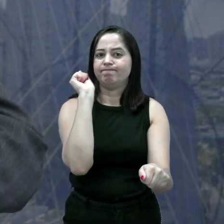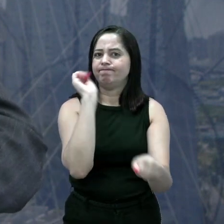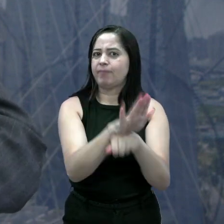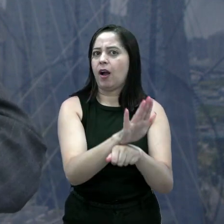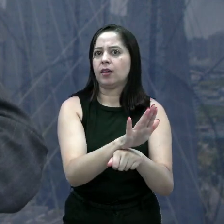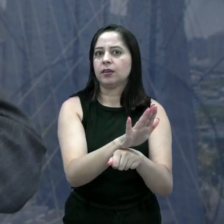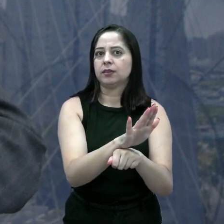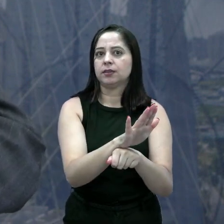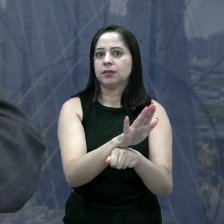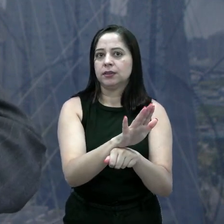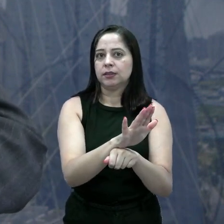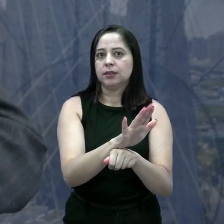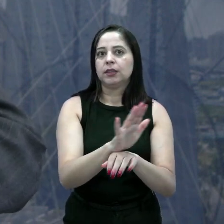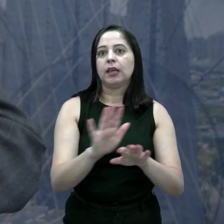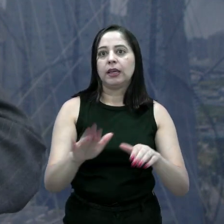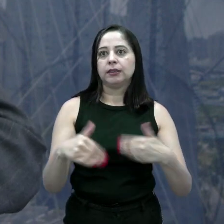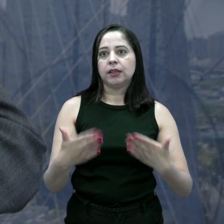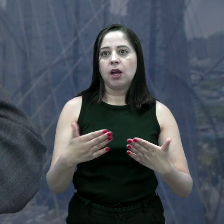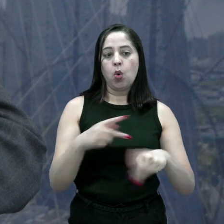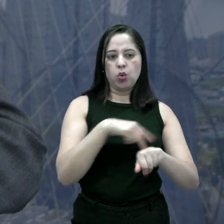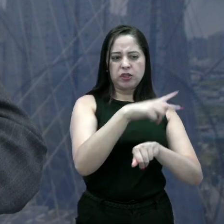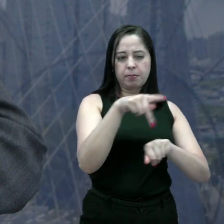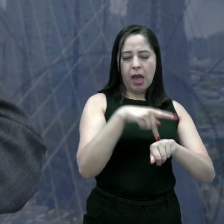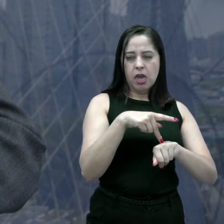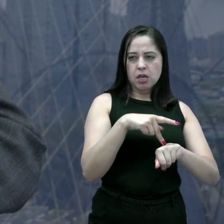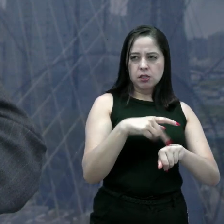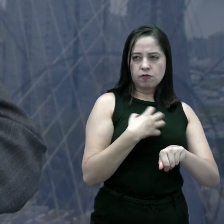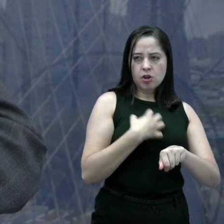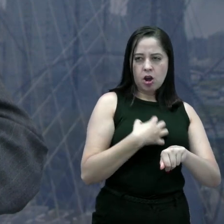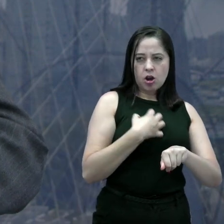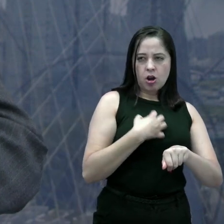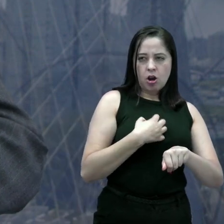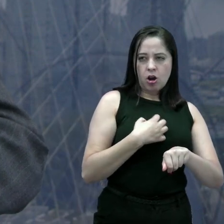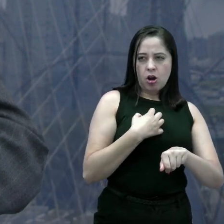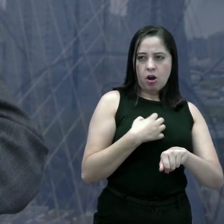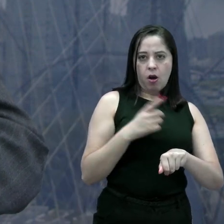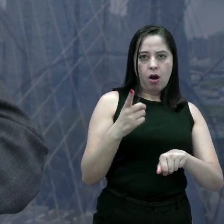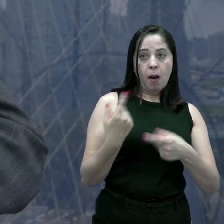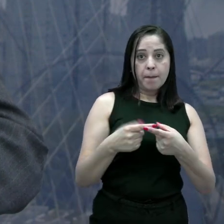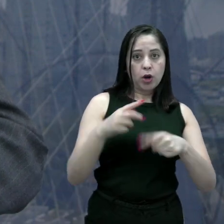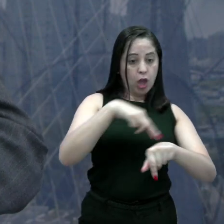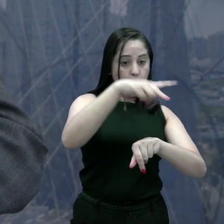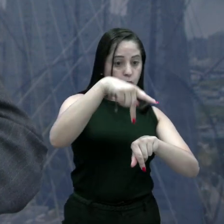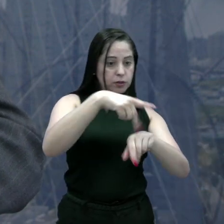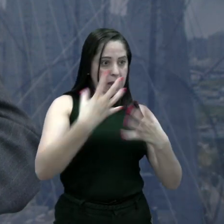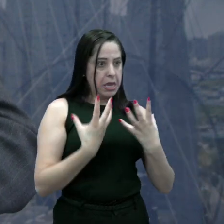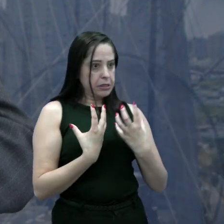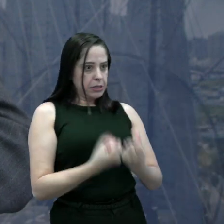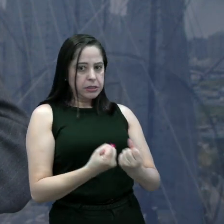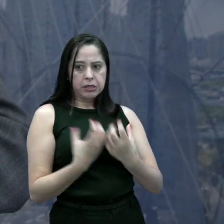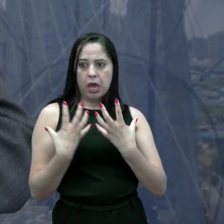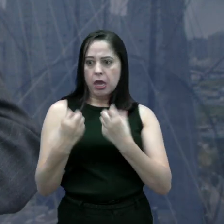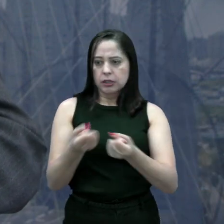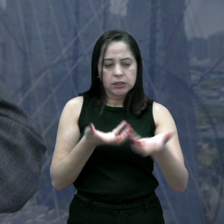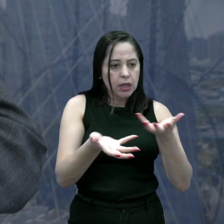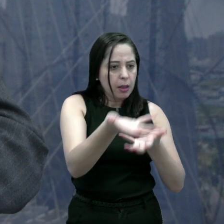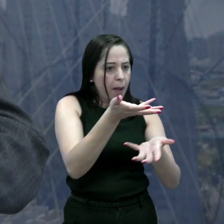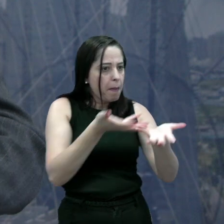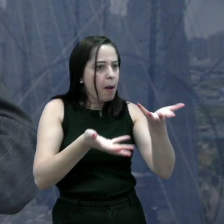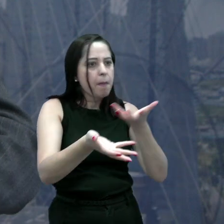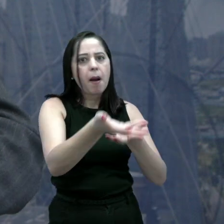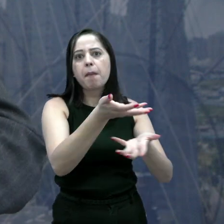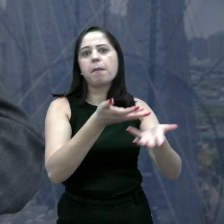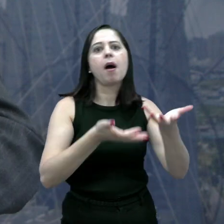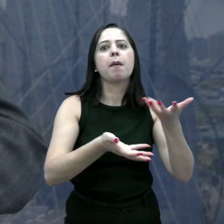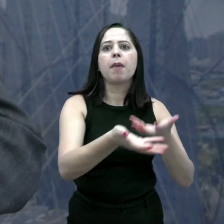ranço mundial, né? Porque todos se aceitam, todos os países são fraternos e irmãos desde a Constituição